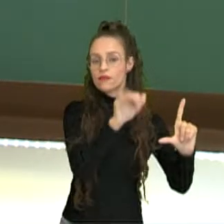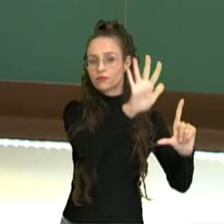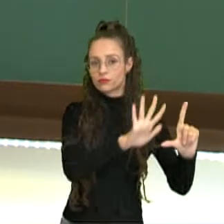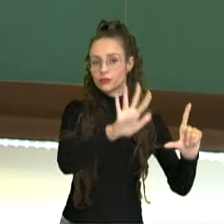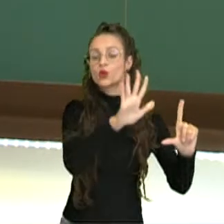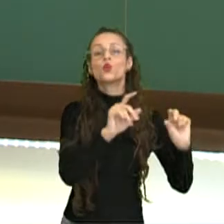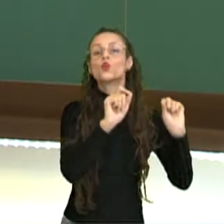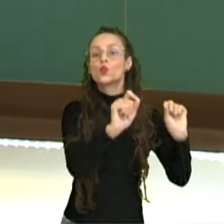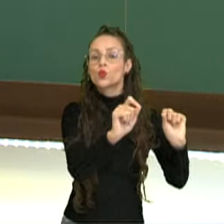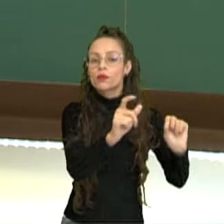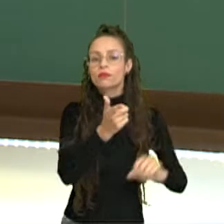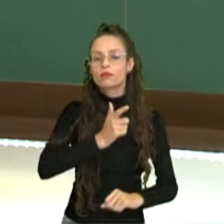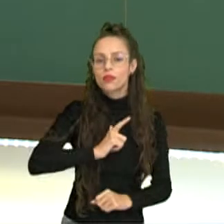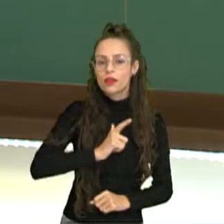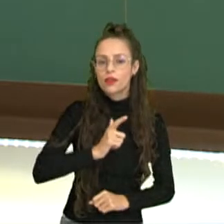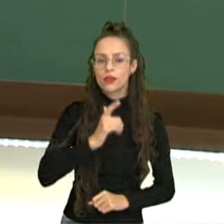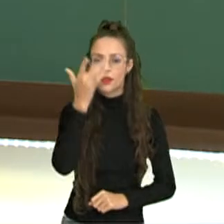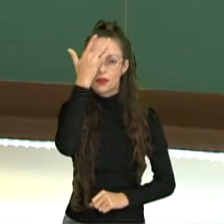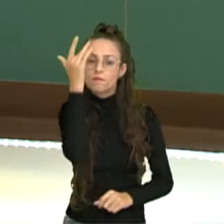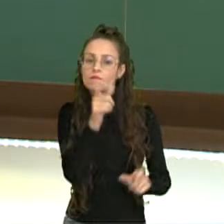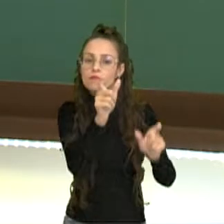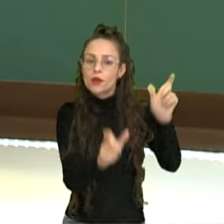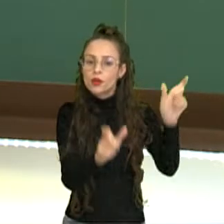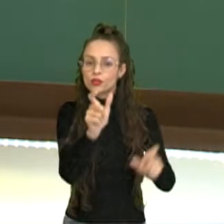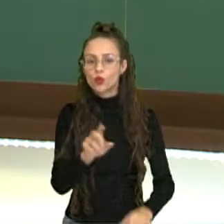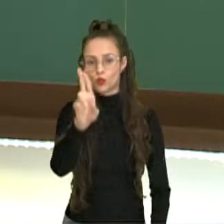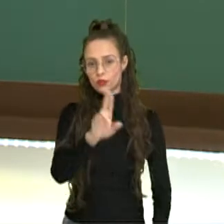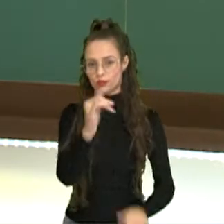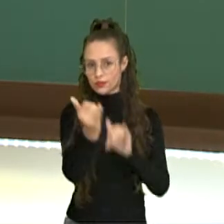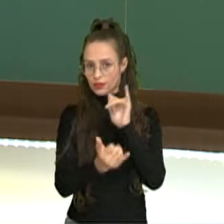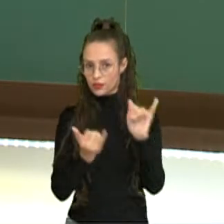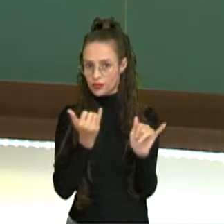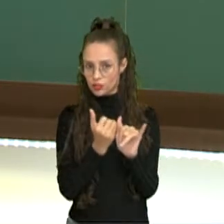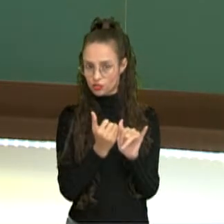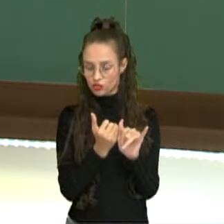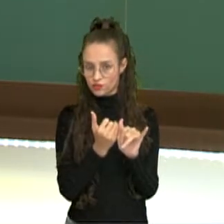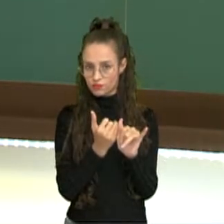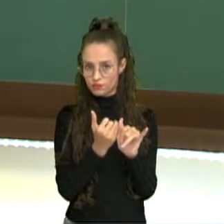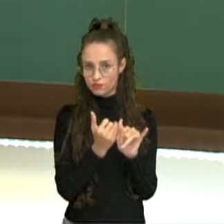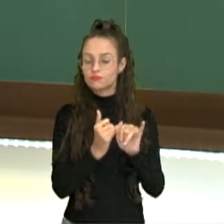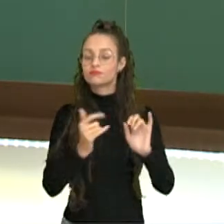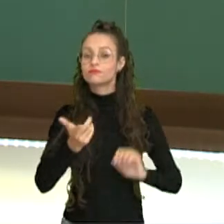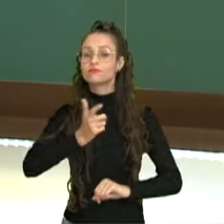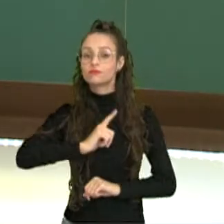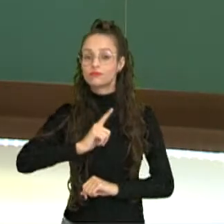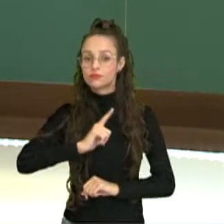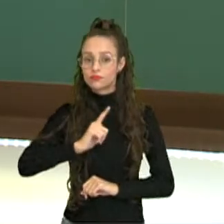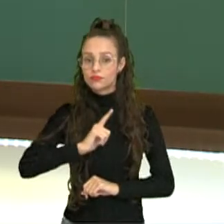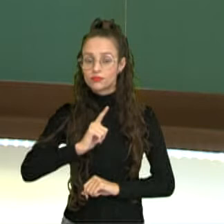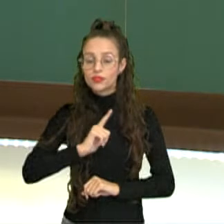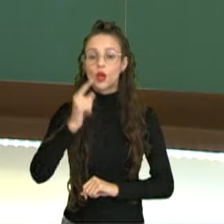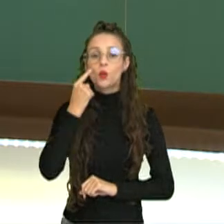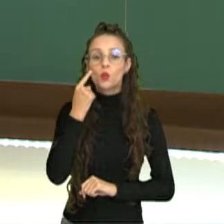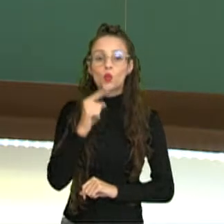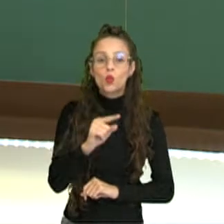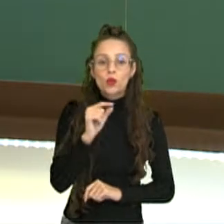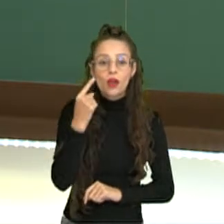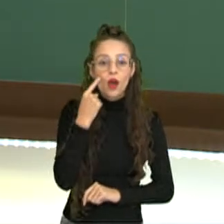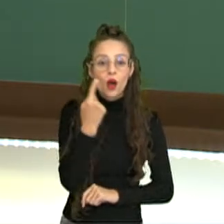infográfico, eu tenho pessoas que utilizam a internet. E aí eu tenho a miúde, como a gente